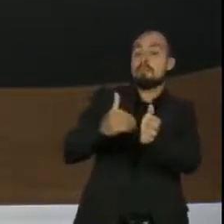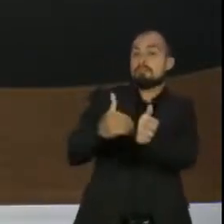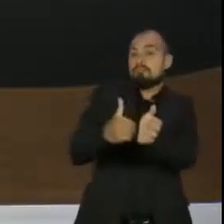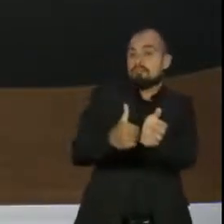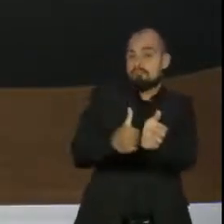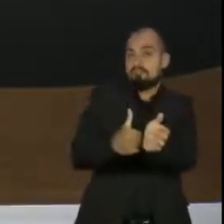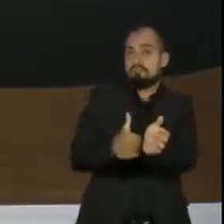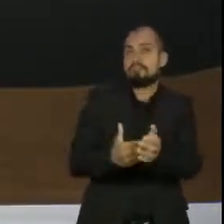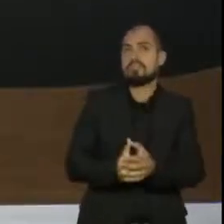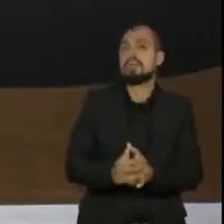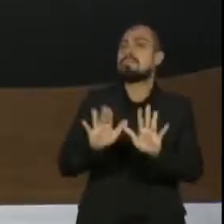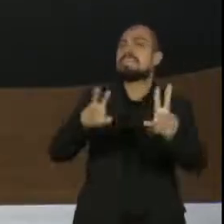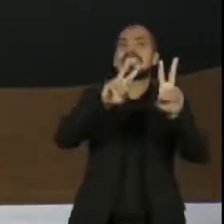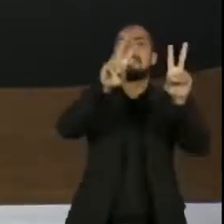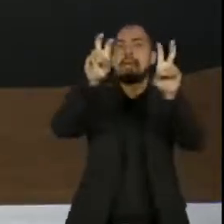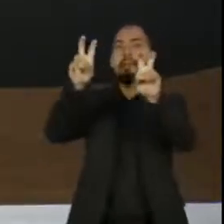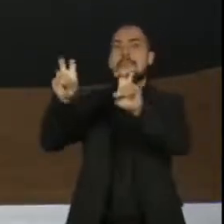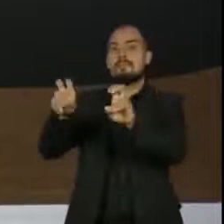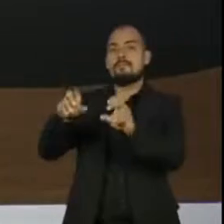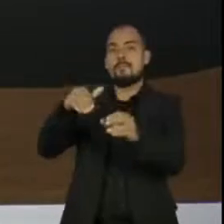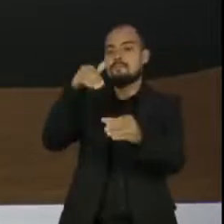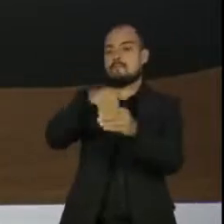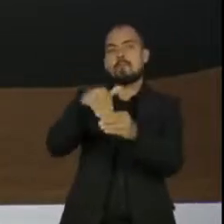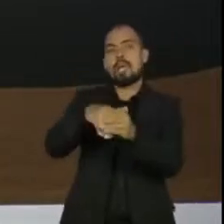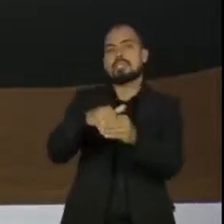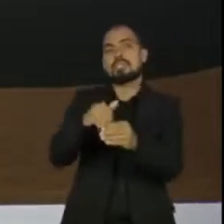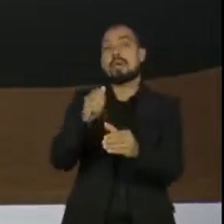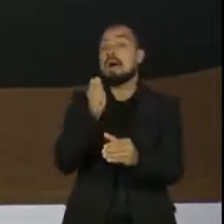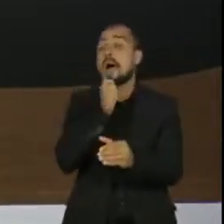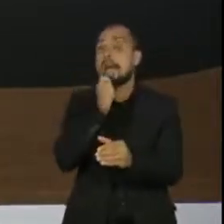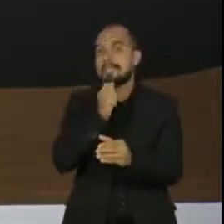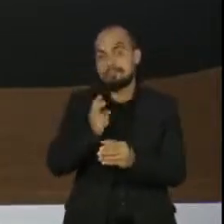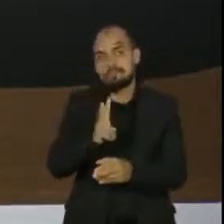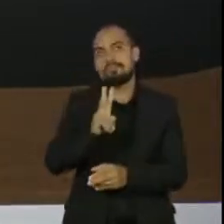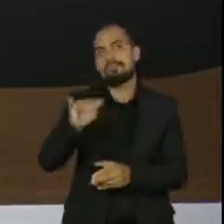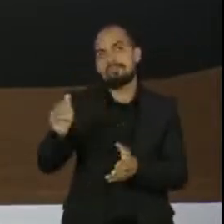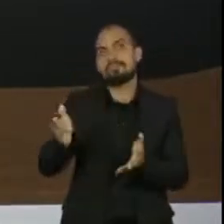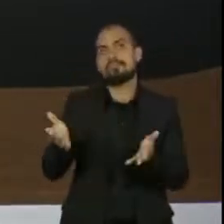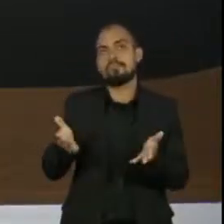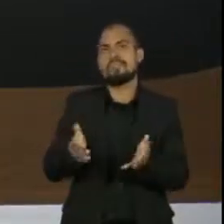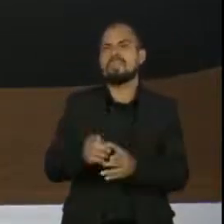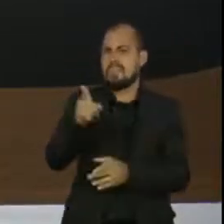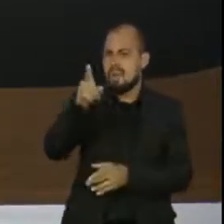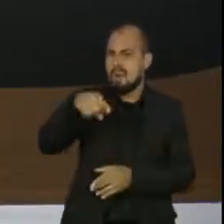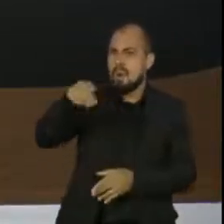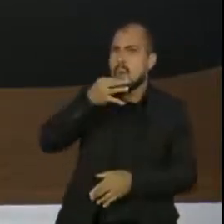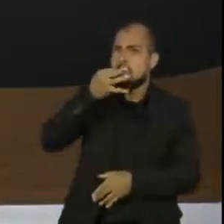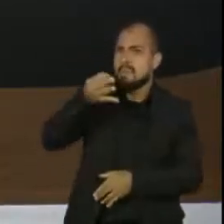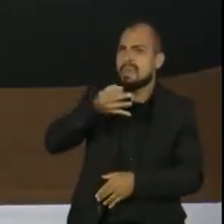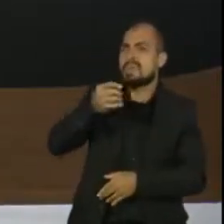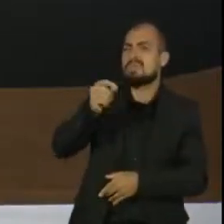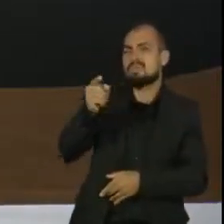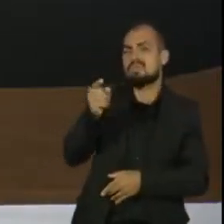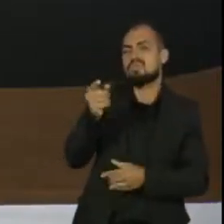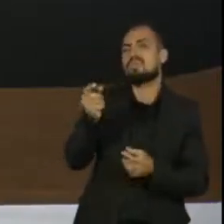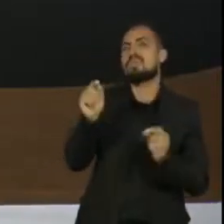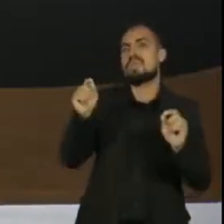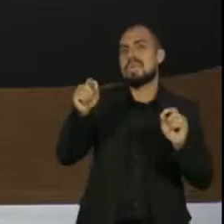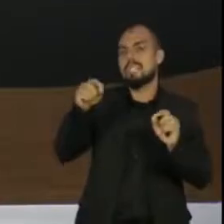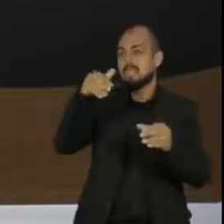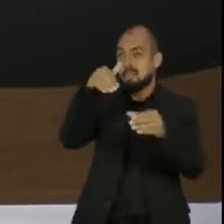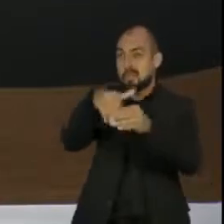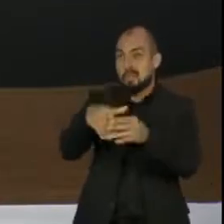um pouco sistemas ainda que tem votação é secreta no Parlamento ser acha que isso ainda é